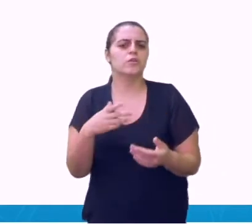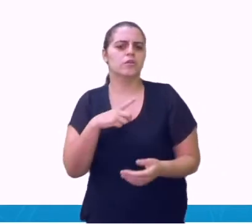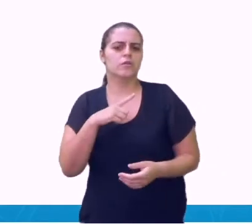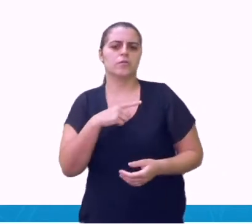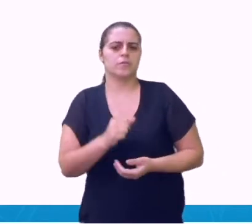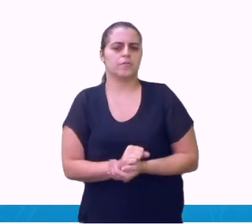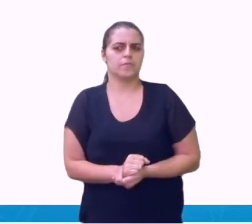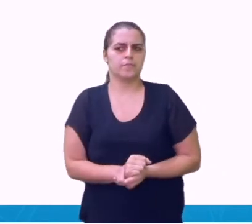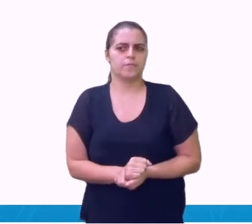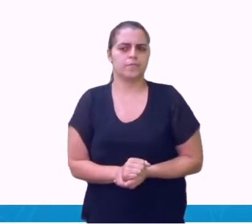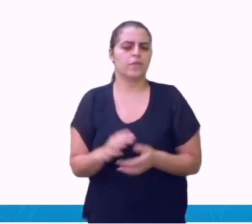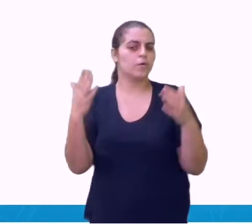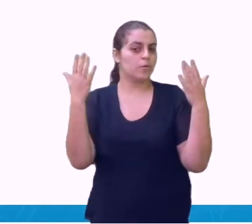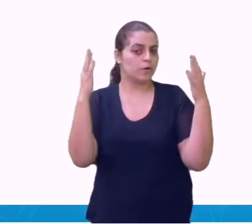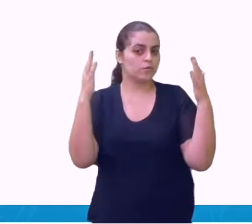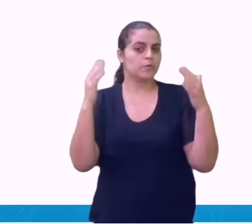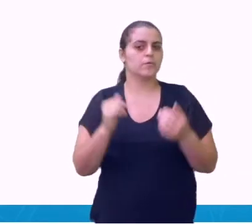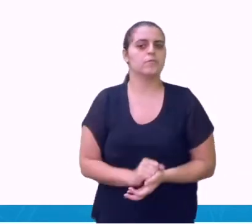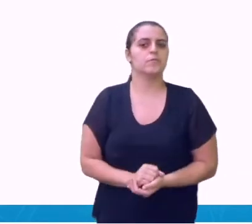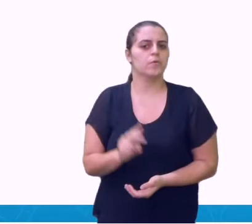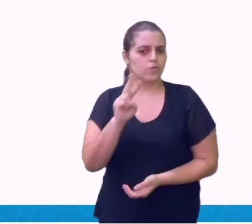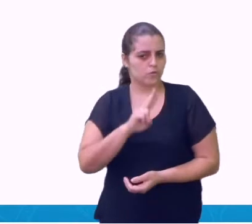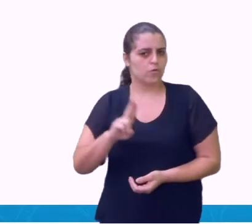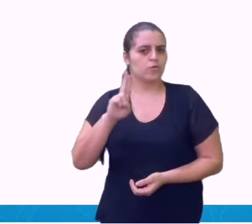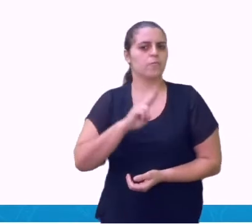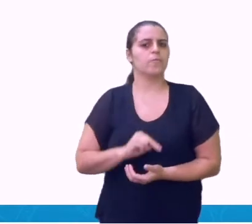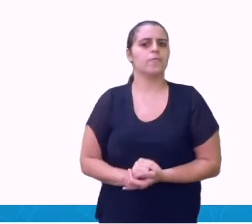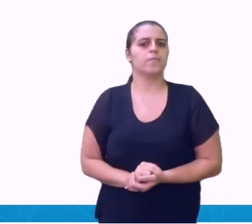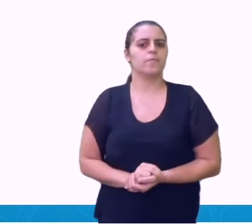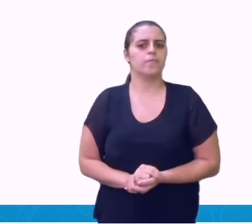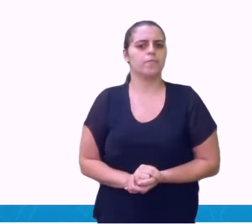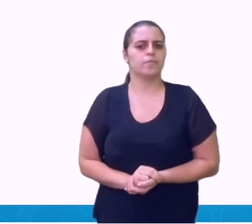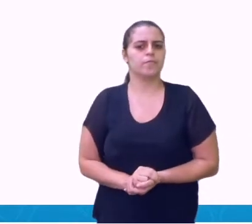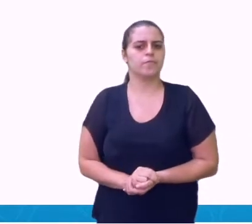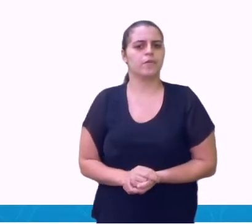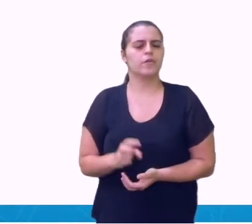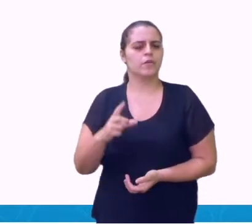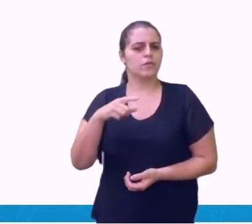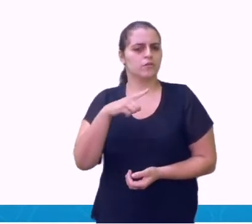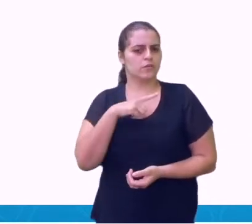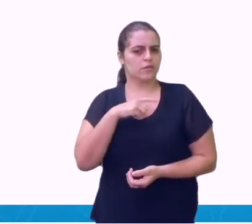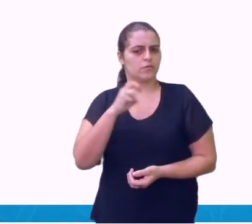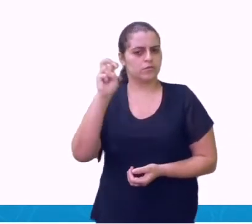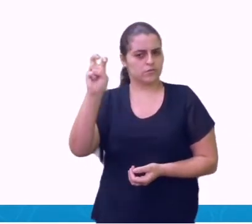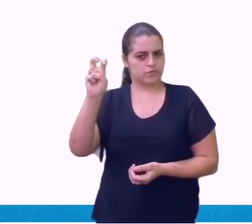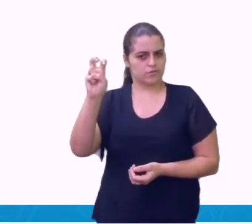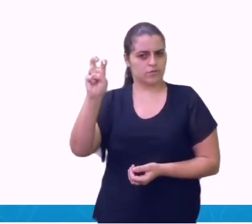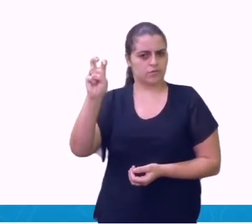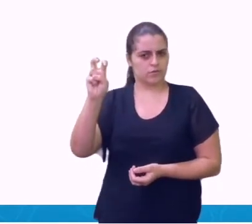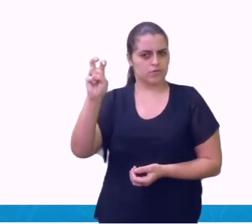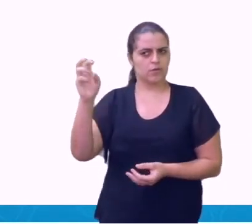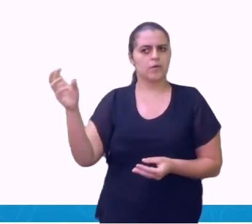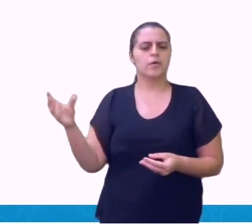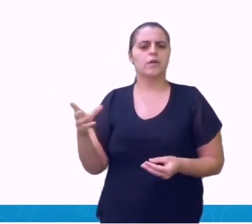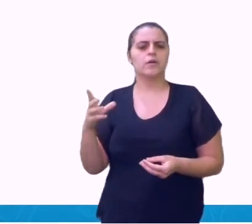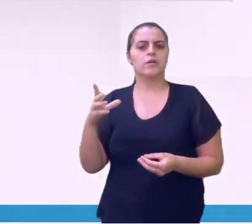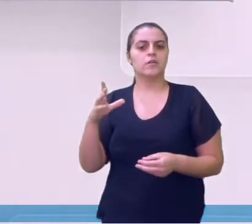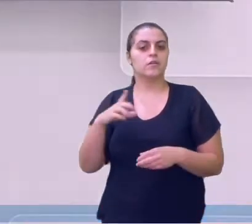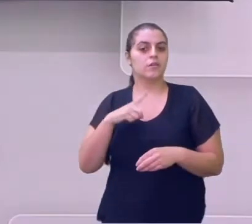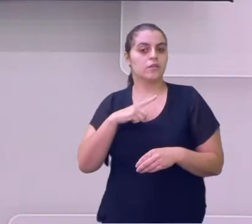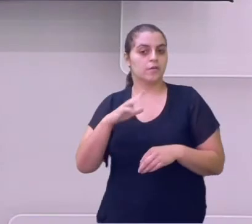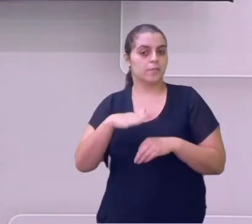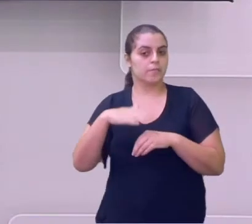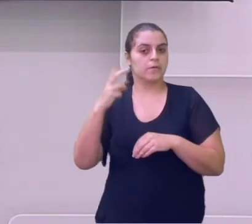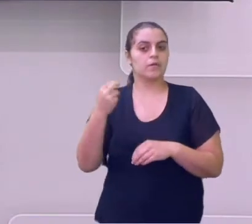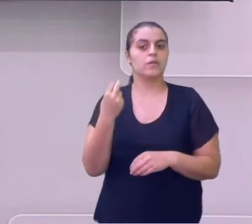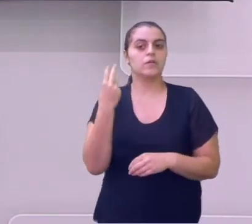vou representar usando as minhas mãos. Eu tenho 5. Eu ganhei mais